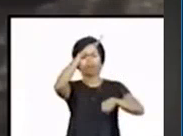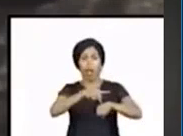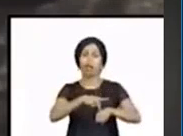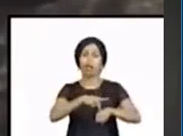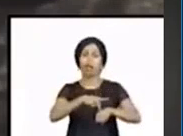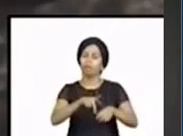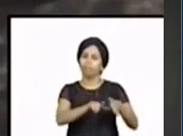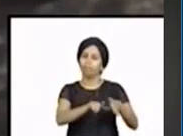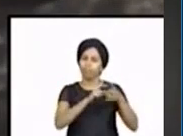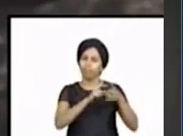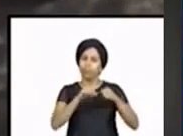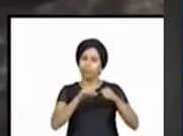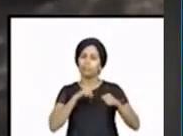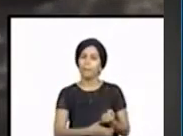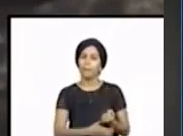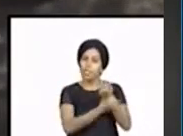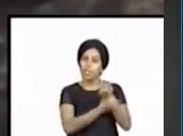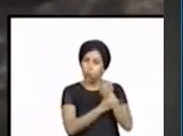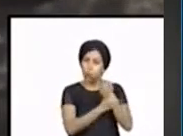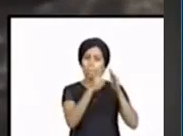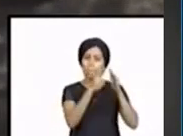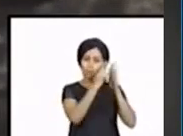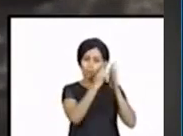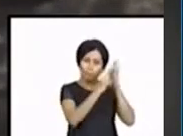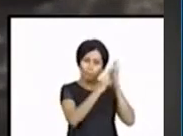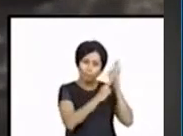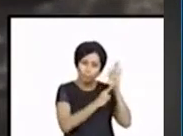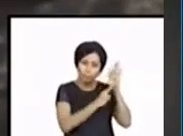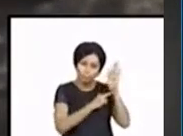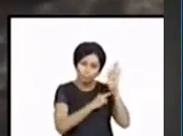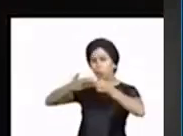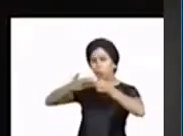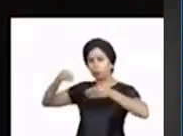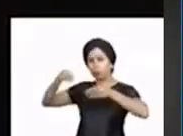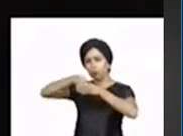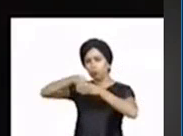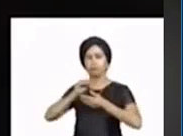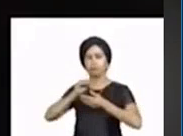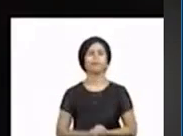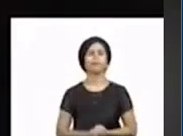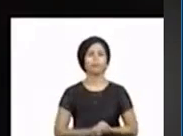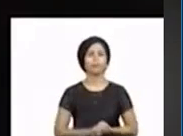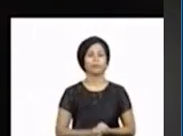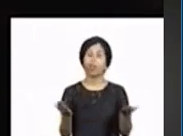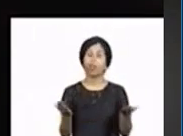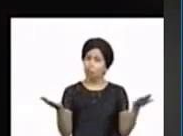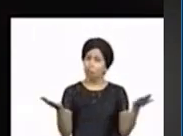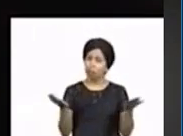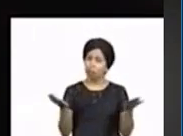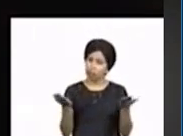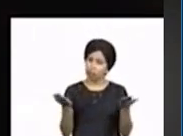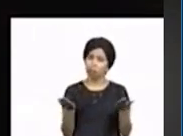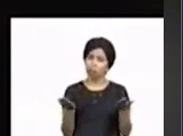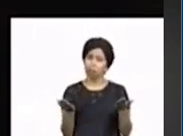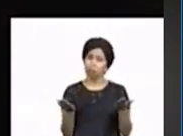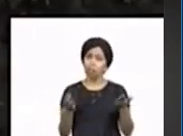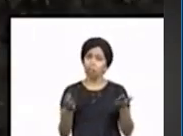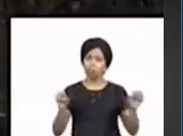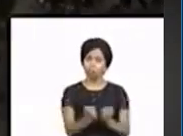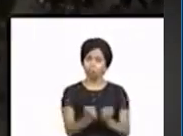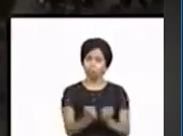segurança, desde que sejam seguidos rigorosamente os procedimentos adequados. Hoje em dia, os explosivos são muito seguros no seu